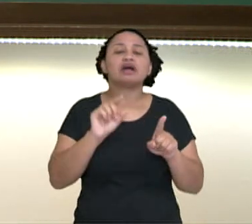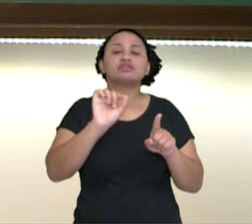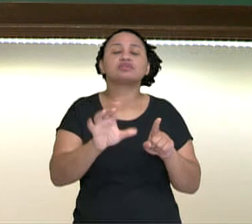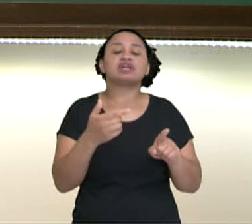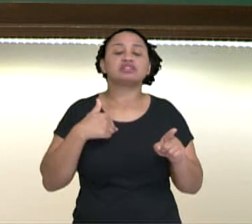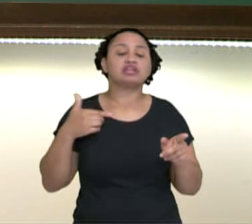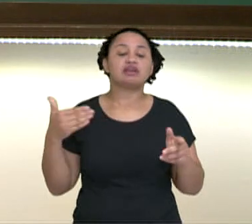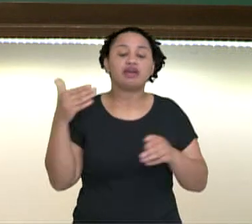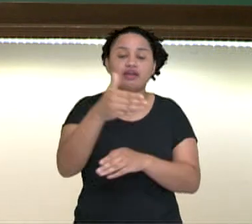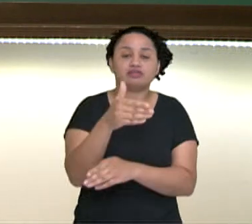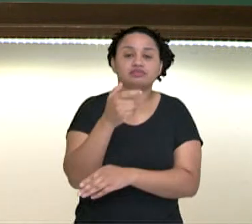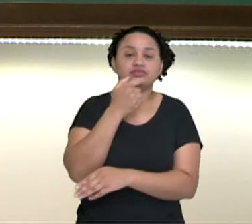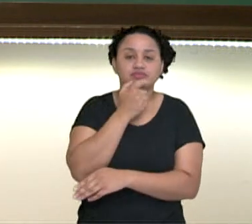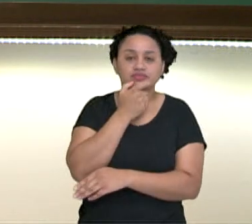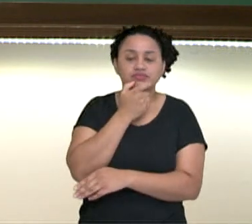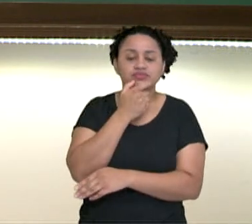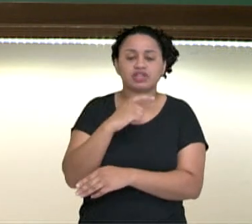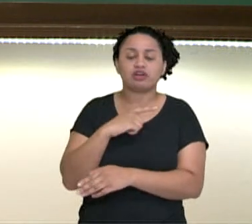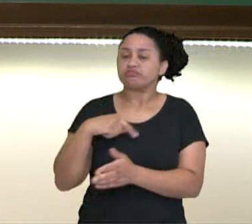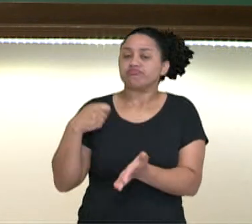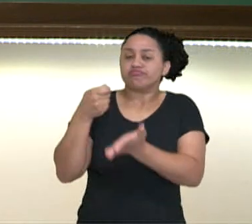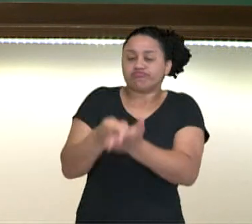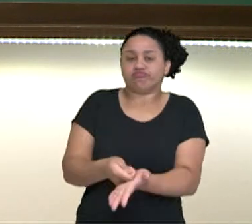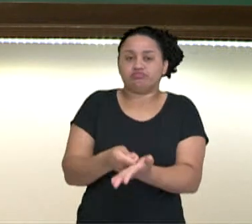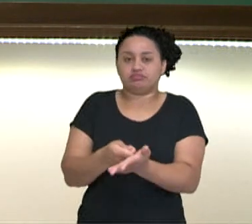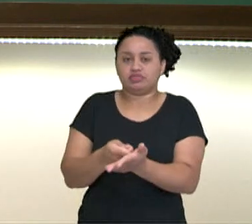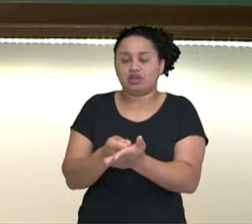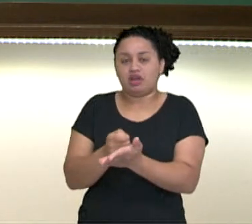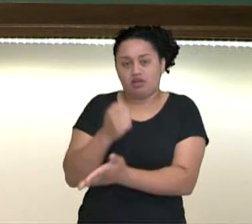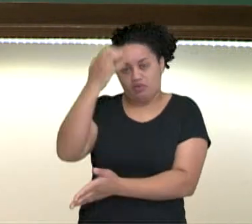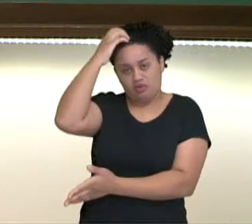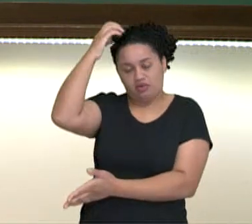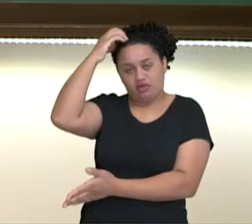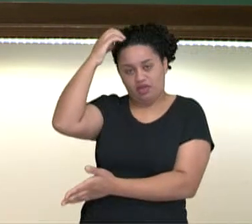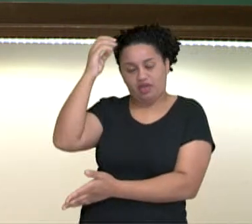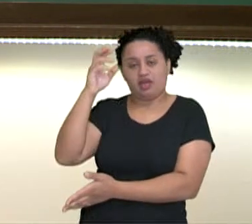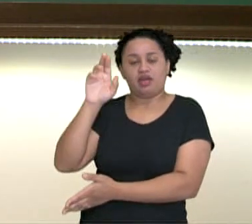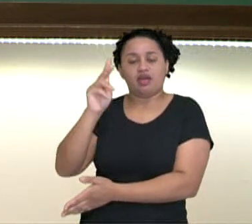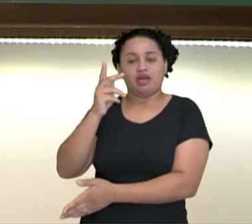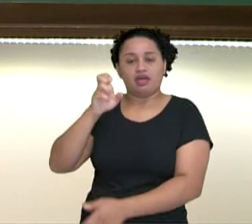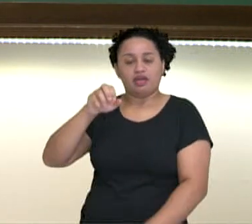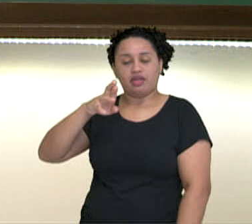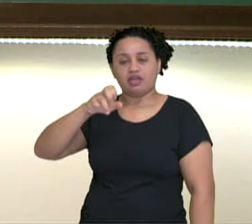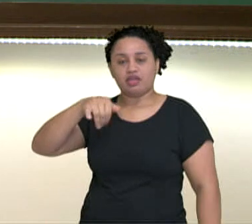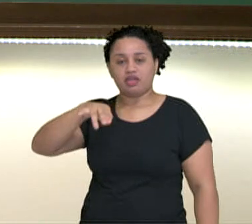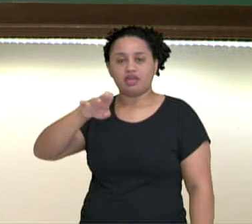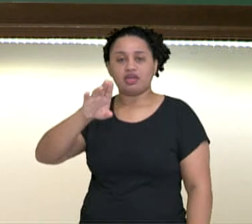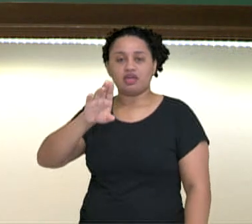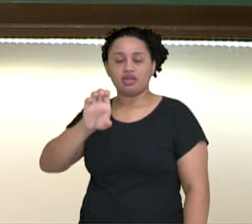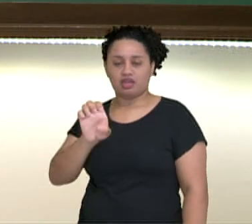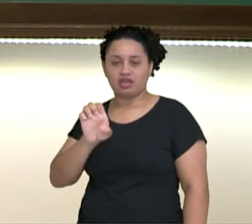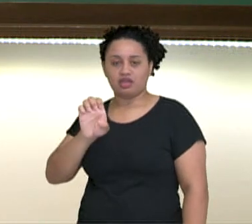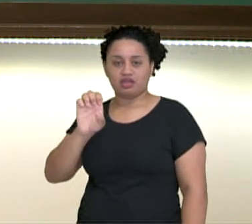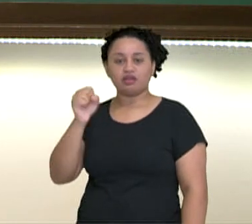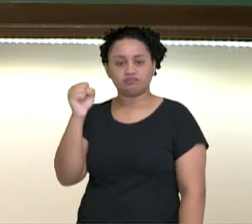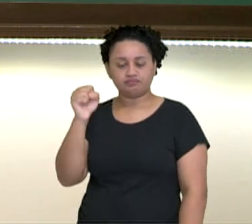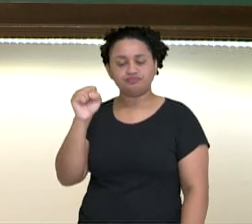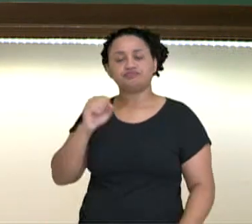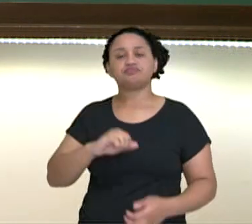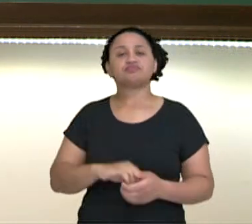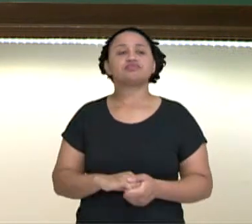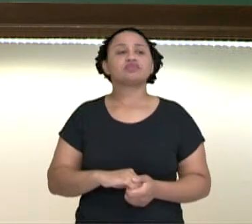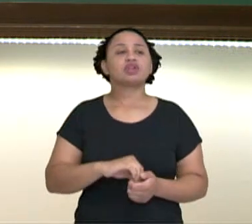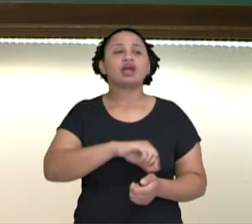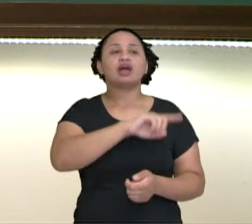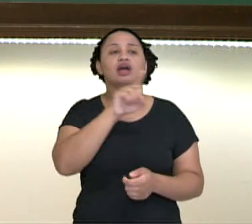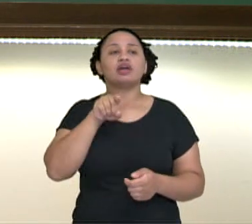certa imposição do rei Henrique VIII, e o puritanismo ele vai ser, então, uma ideia um pouco